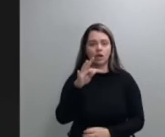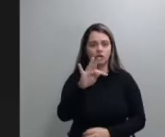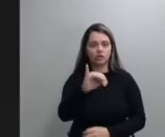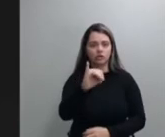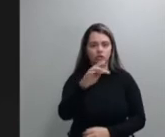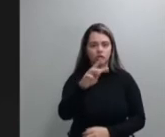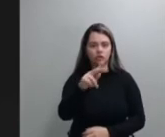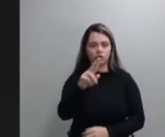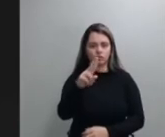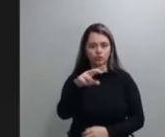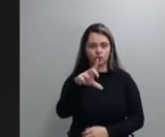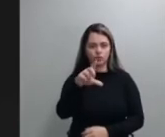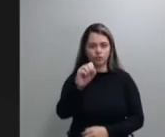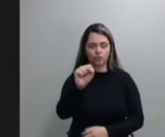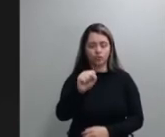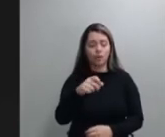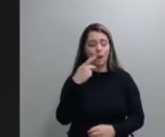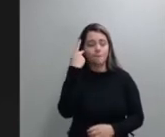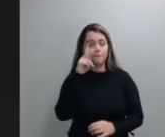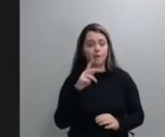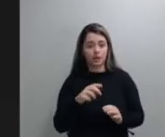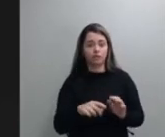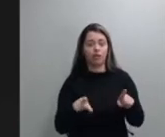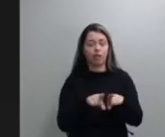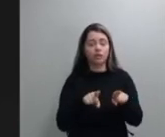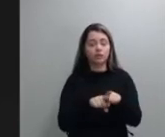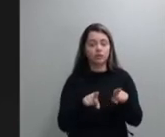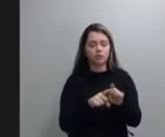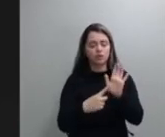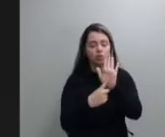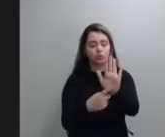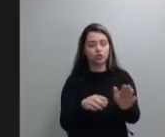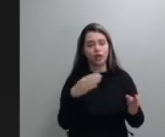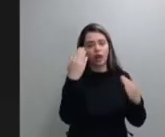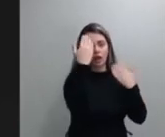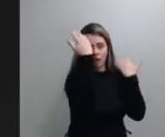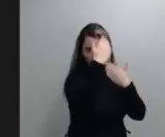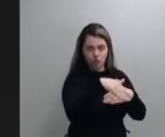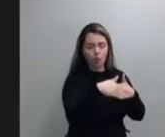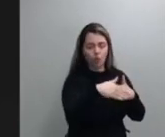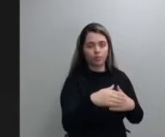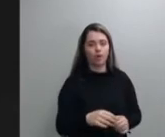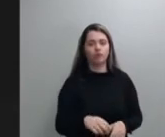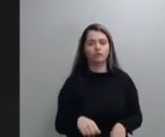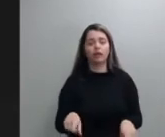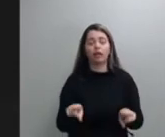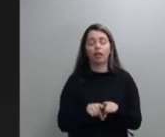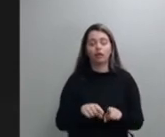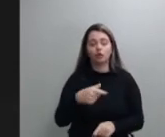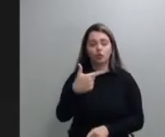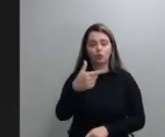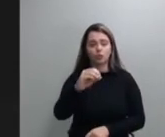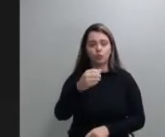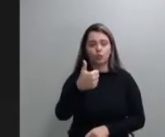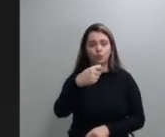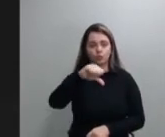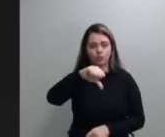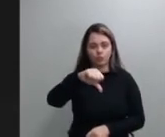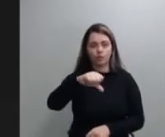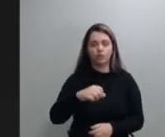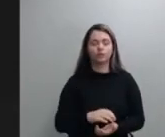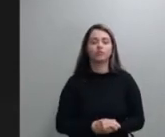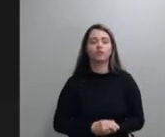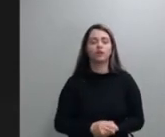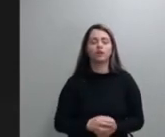das provas não afronta a resolução CNJ 81-2009 e não extrapola os limites da